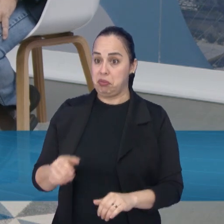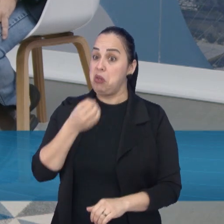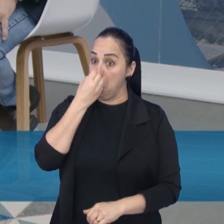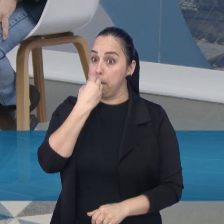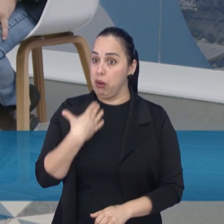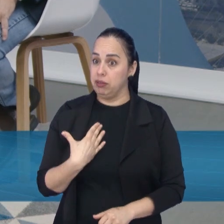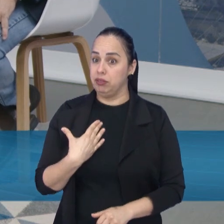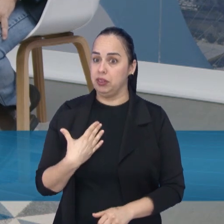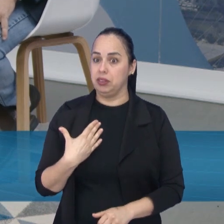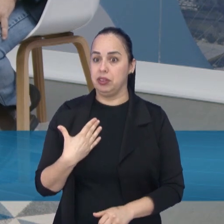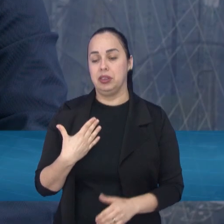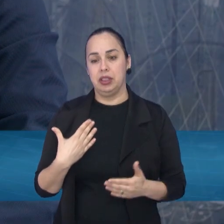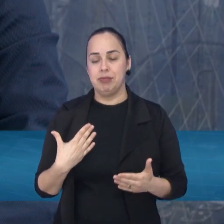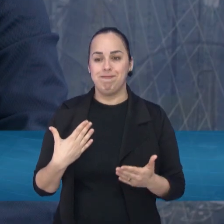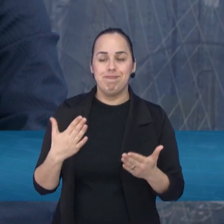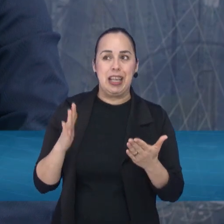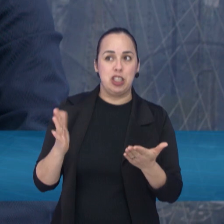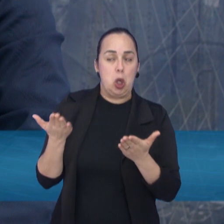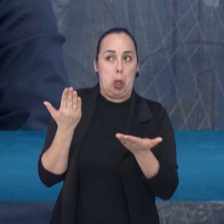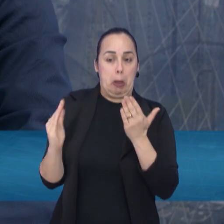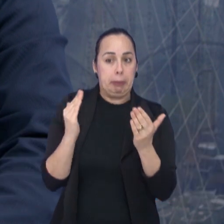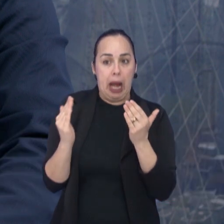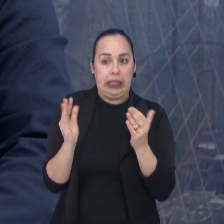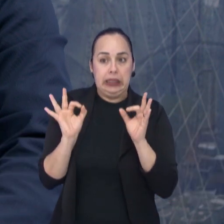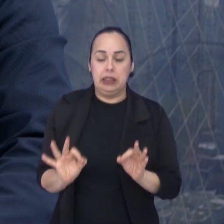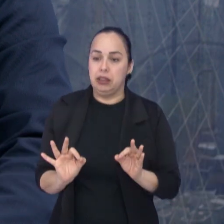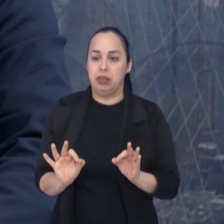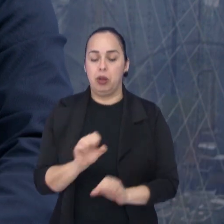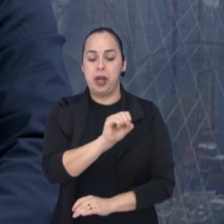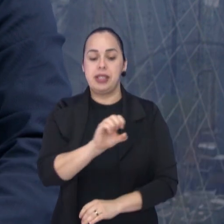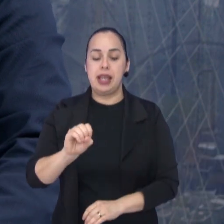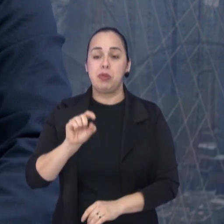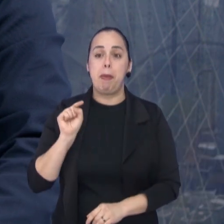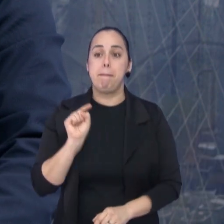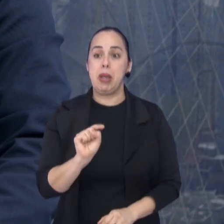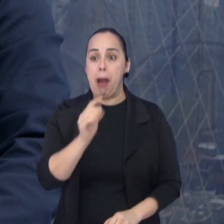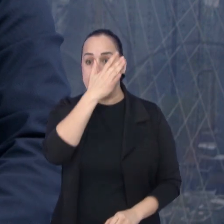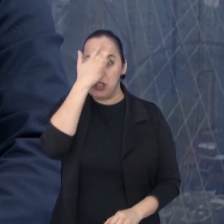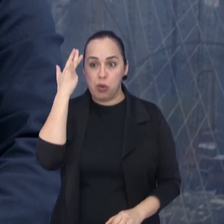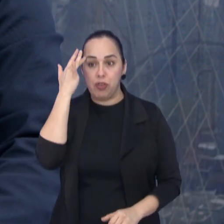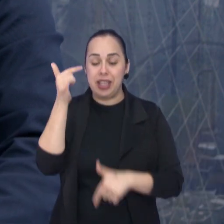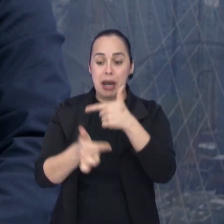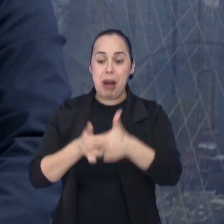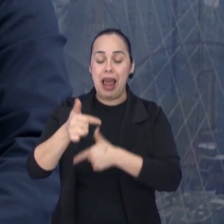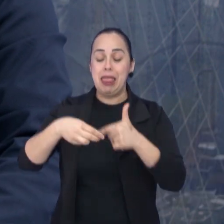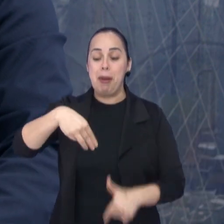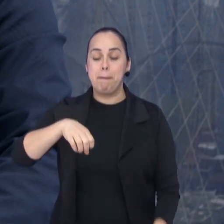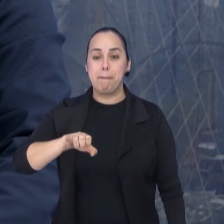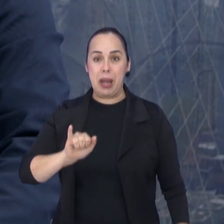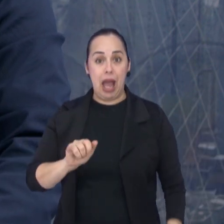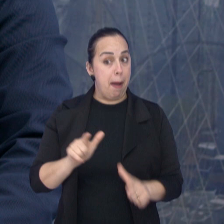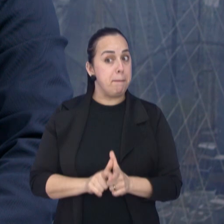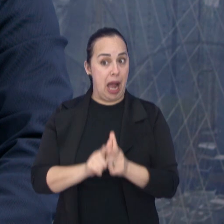ou negativo, eu acho que não dá para fazer uma análise disso. Porque desses 800 mil, tem muita gente que foi para essa atividade de MEI. A